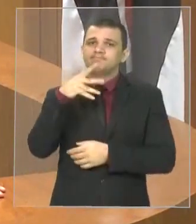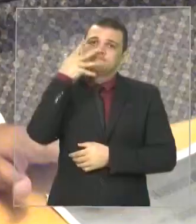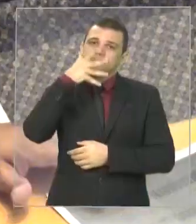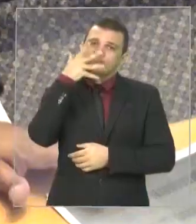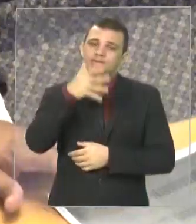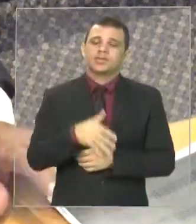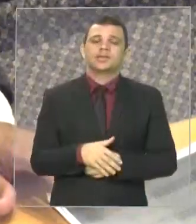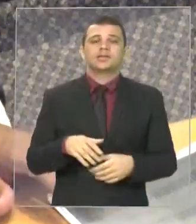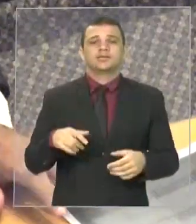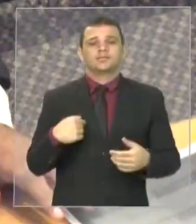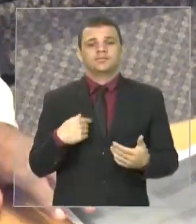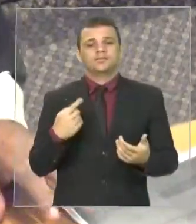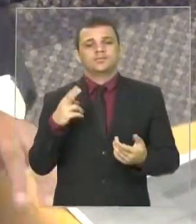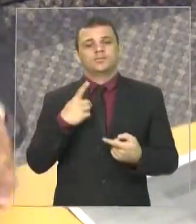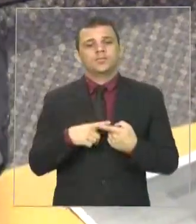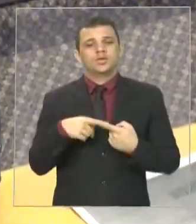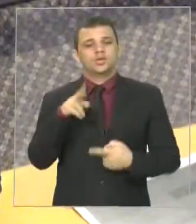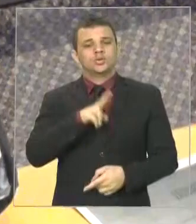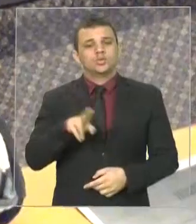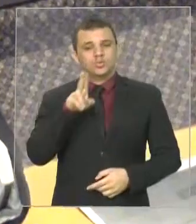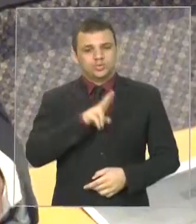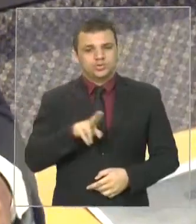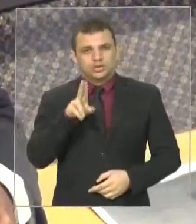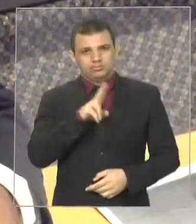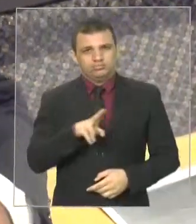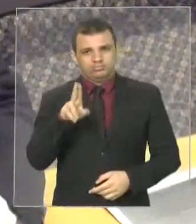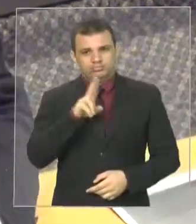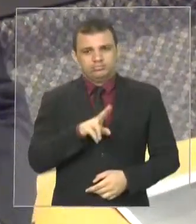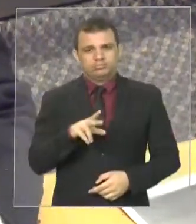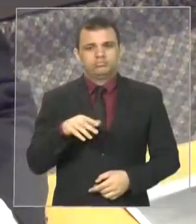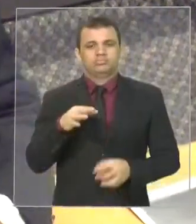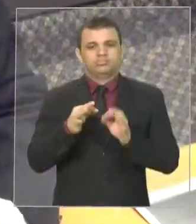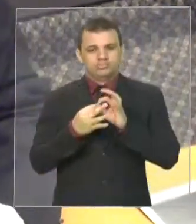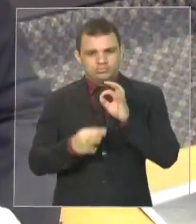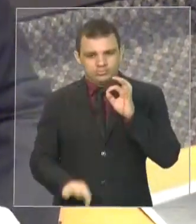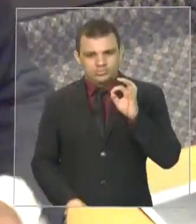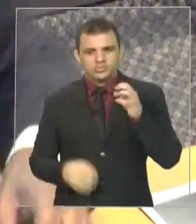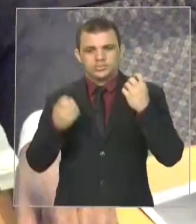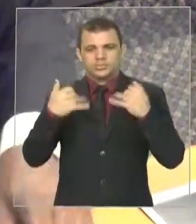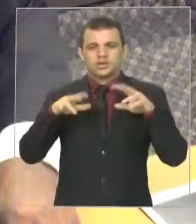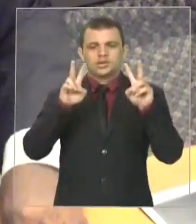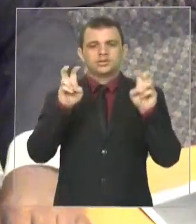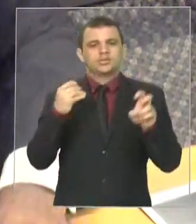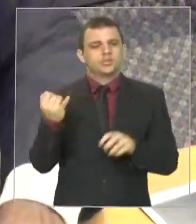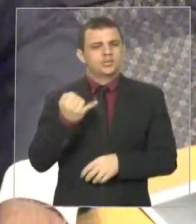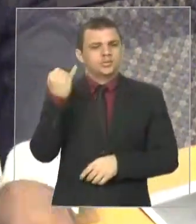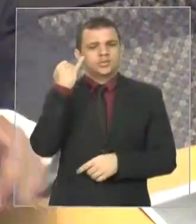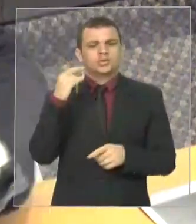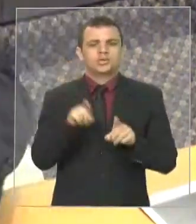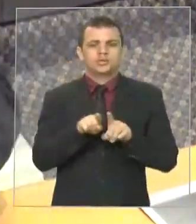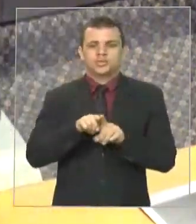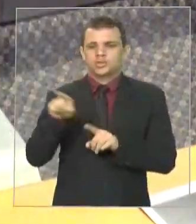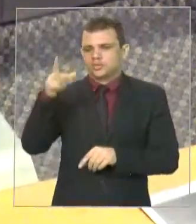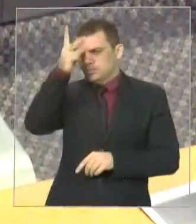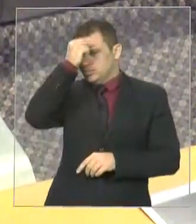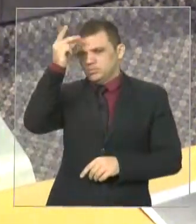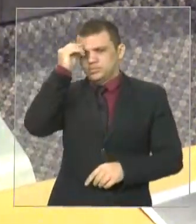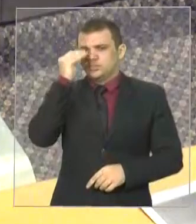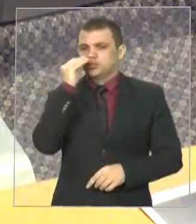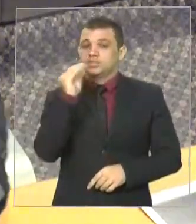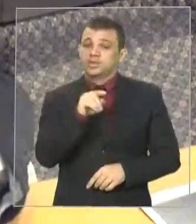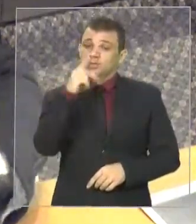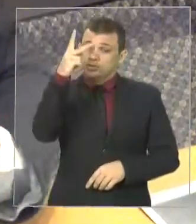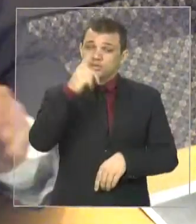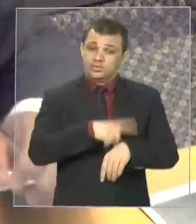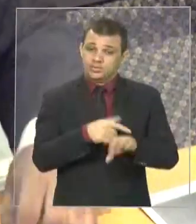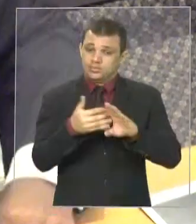uma questão tão importante, tão delicada e tão desrespeitada por parte da gestão municipal. E como Vossa Excelência ainda tem tempo,